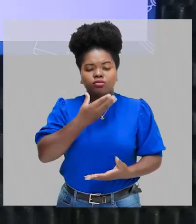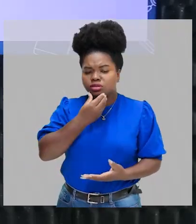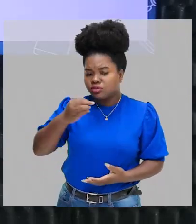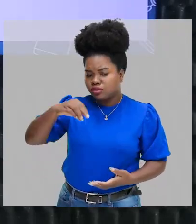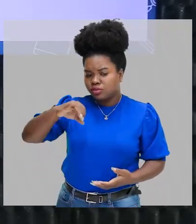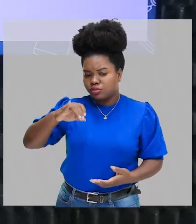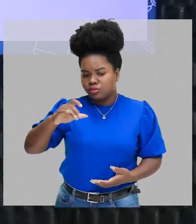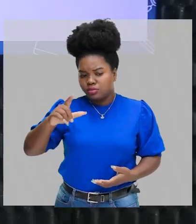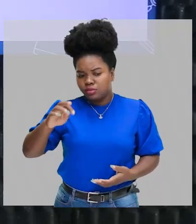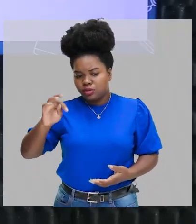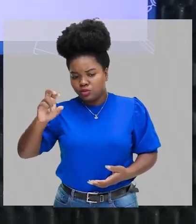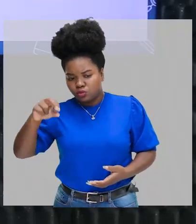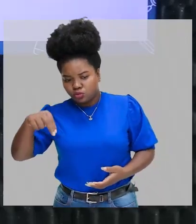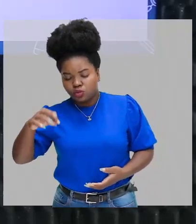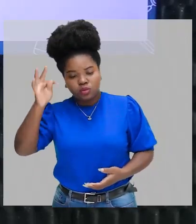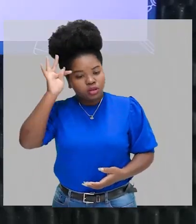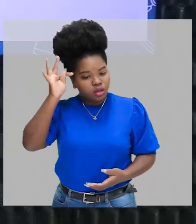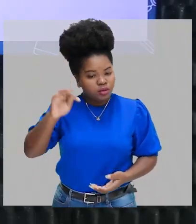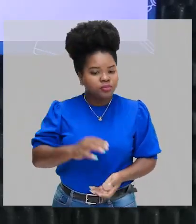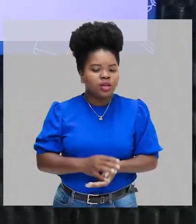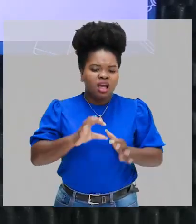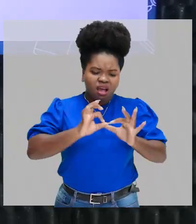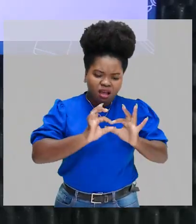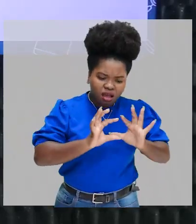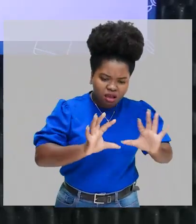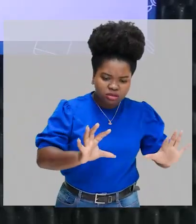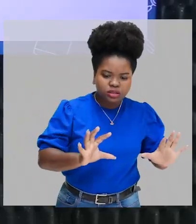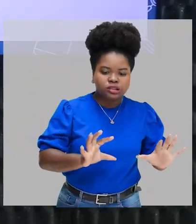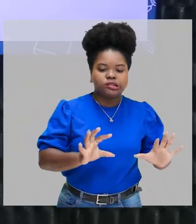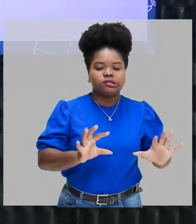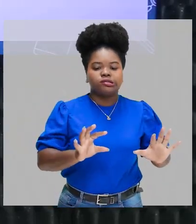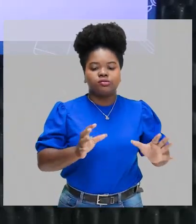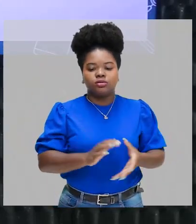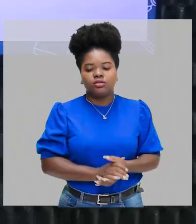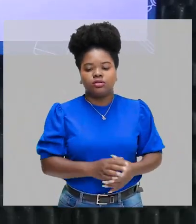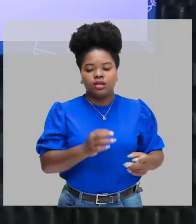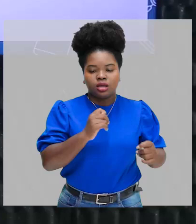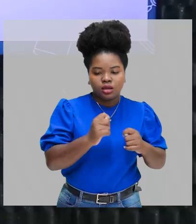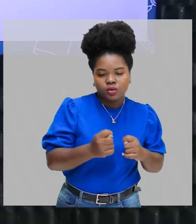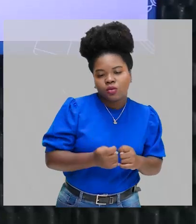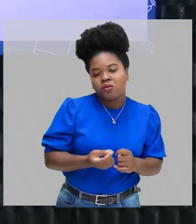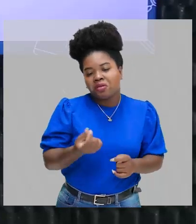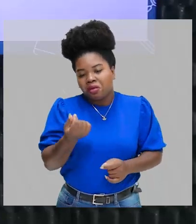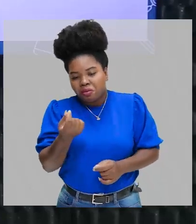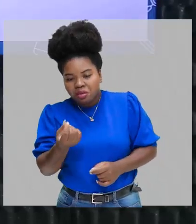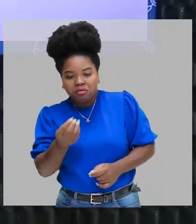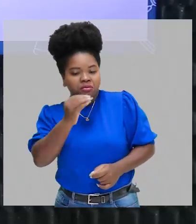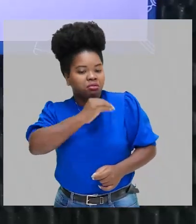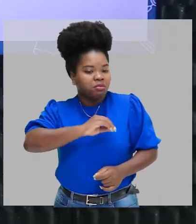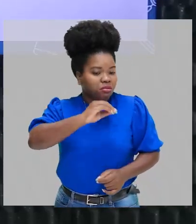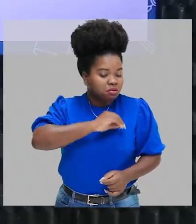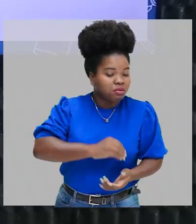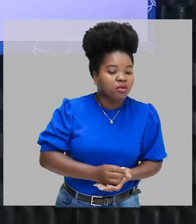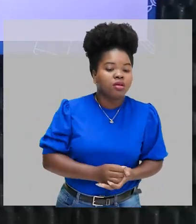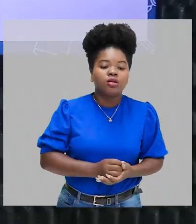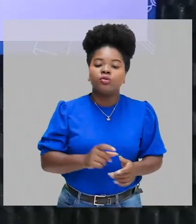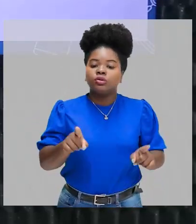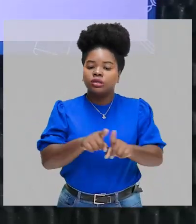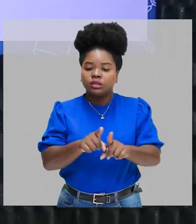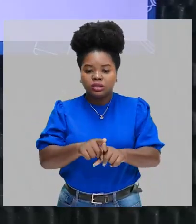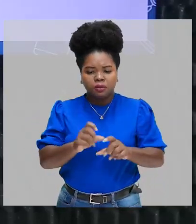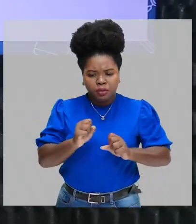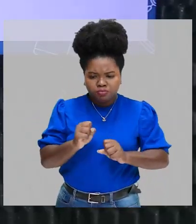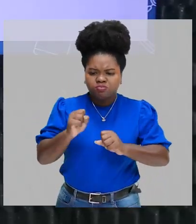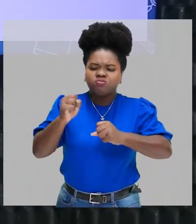a distribuição da riqueza e do poder explicam as desigualdades sociais no